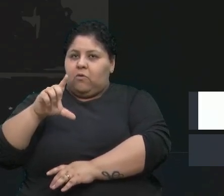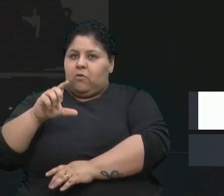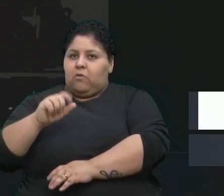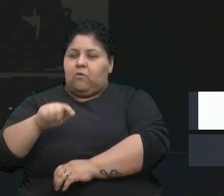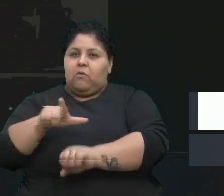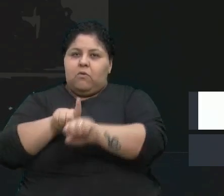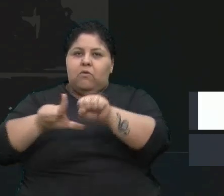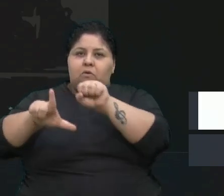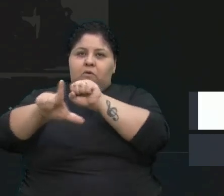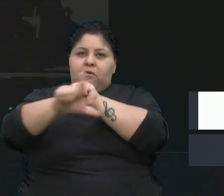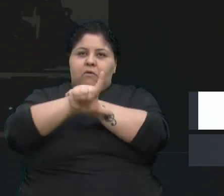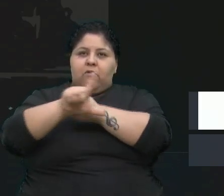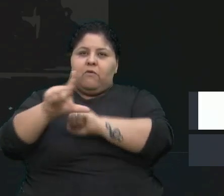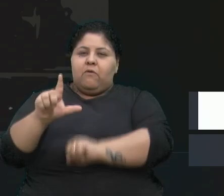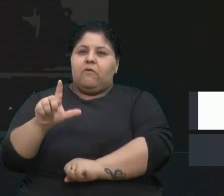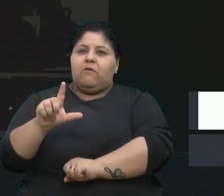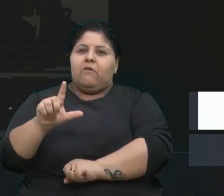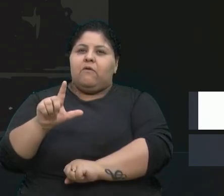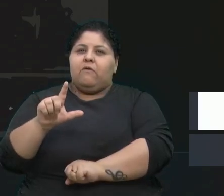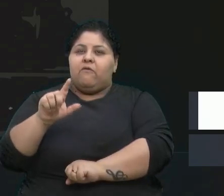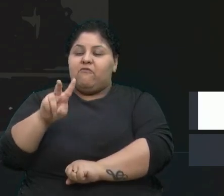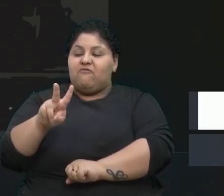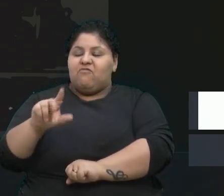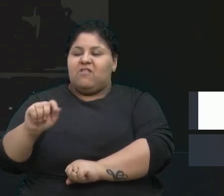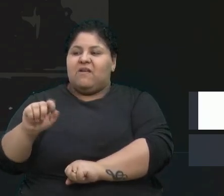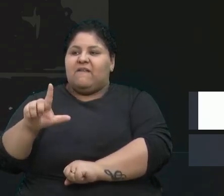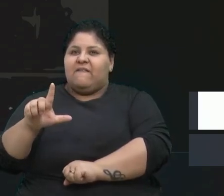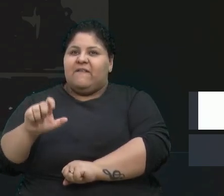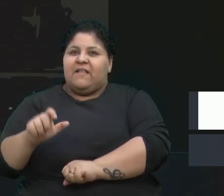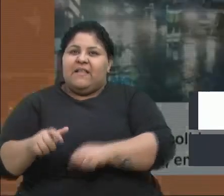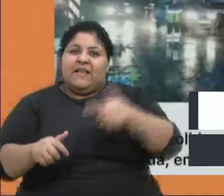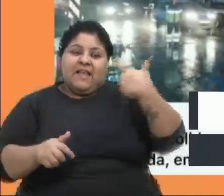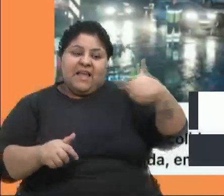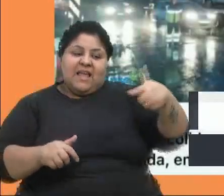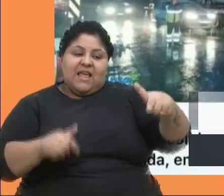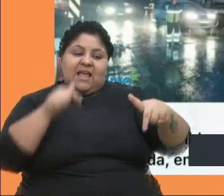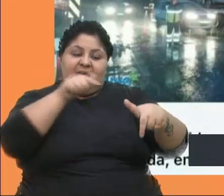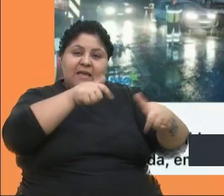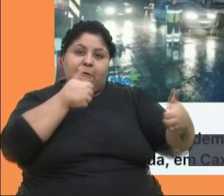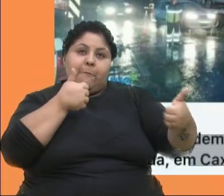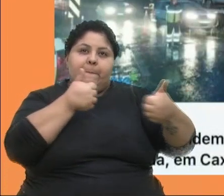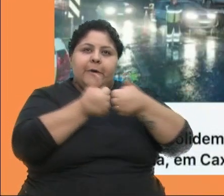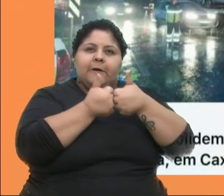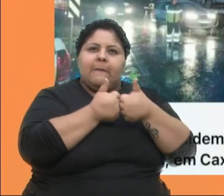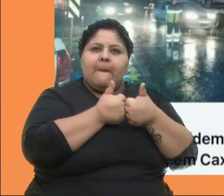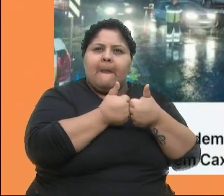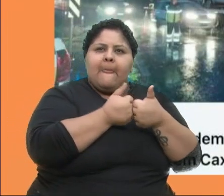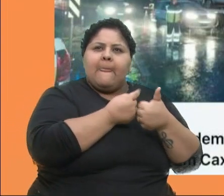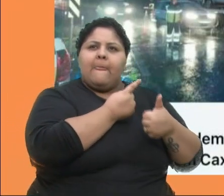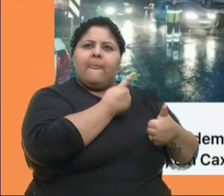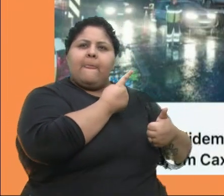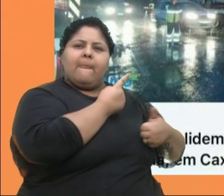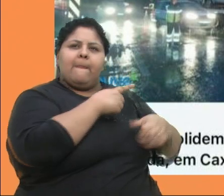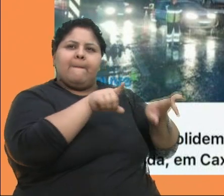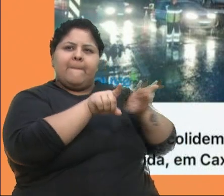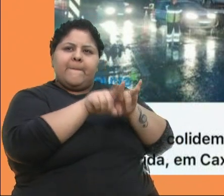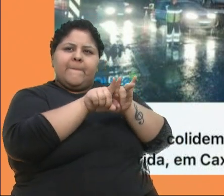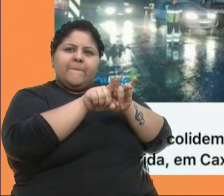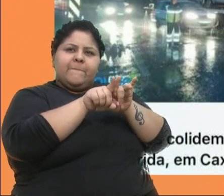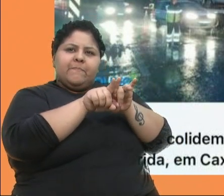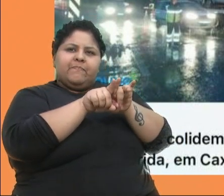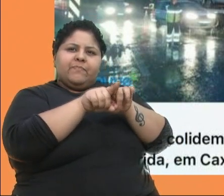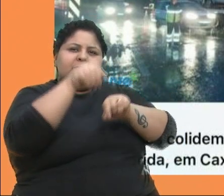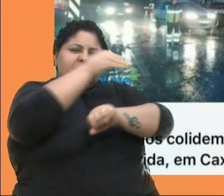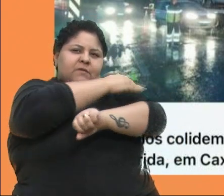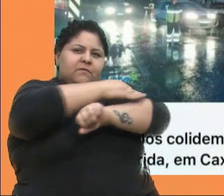Reserva do Vale. E a outra fica aqui perto da Iveco, também na Rota do Sol,